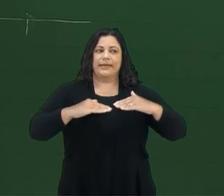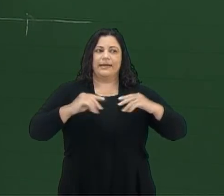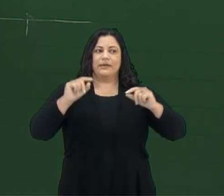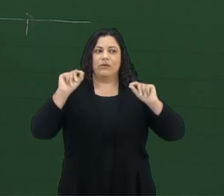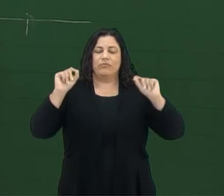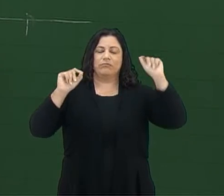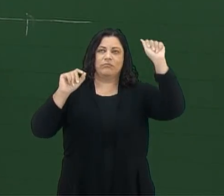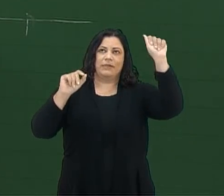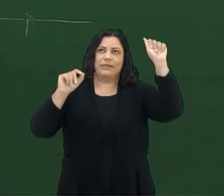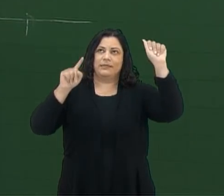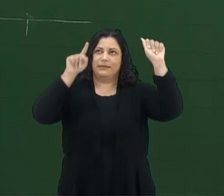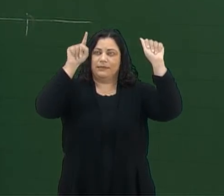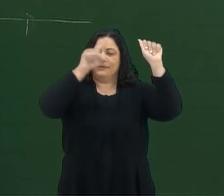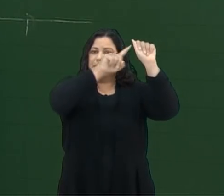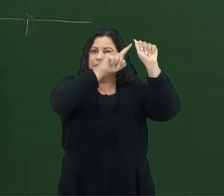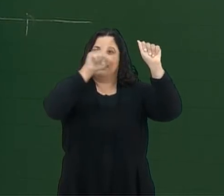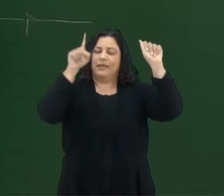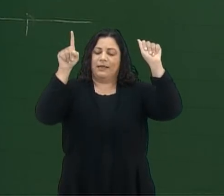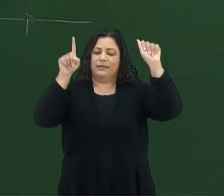essa daqui,